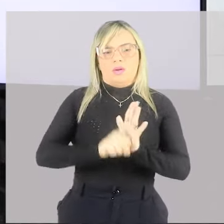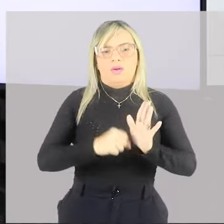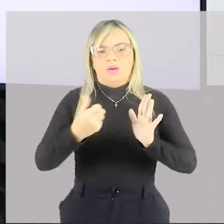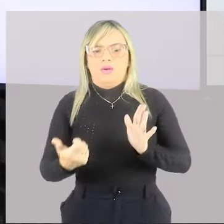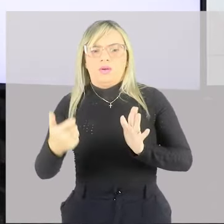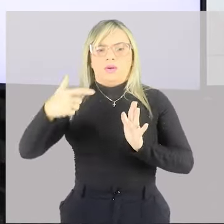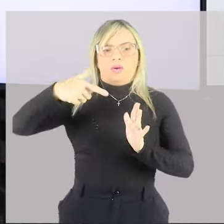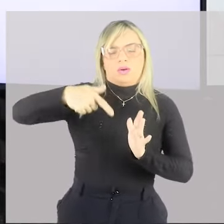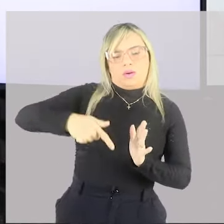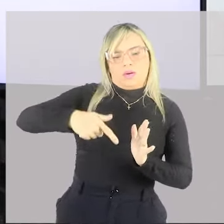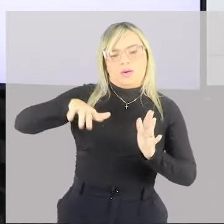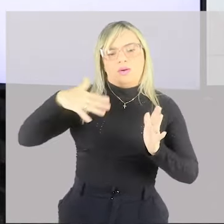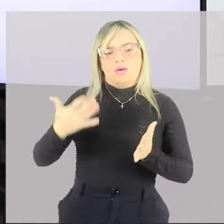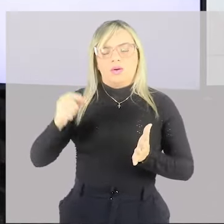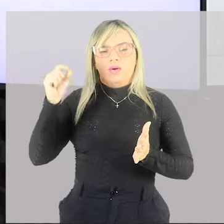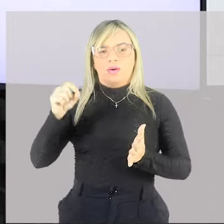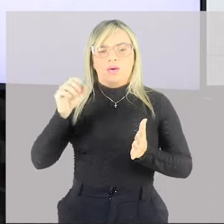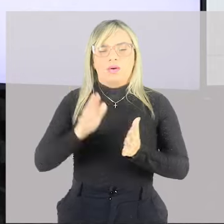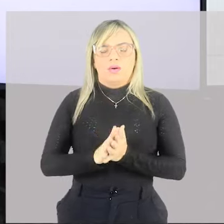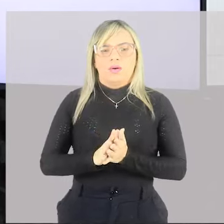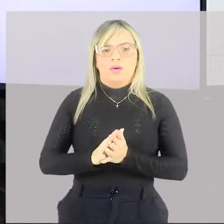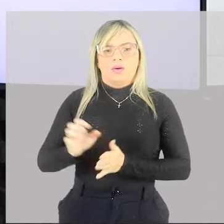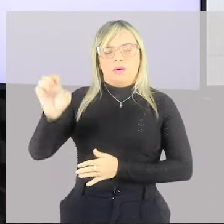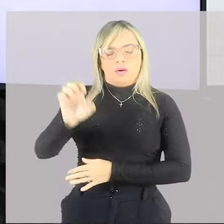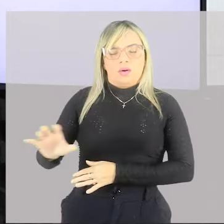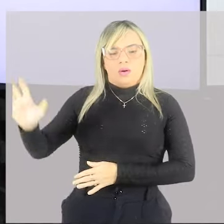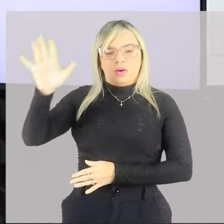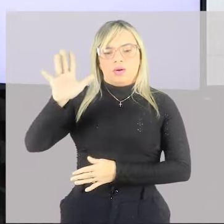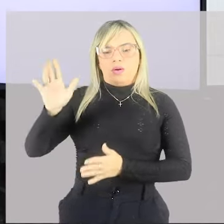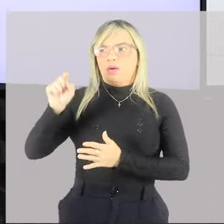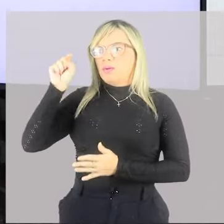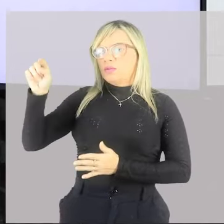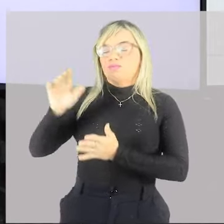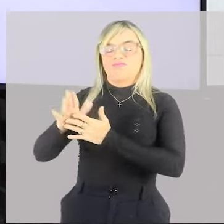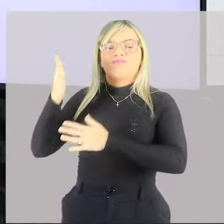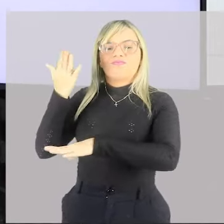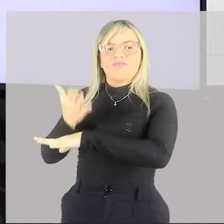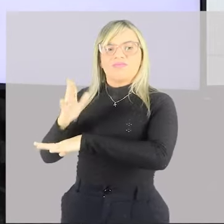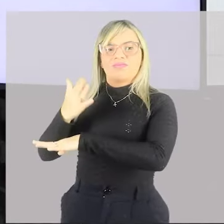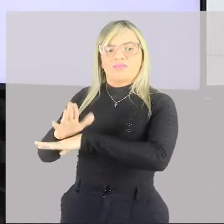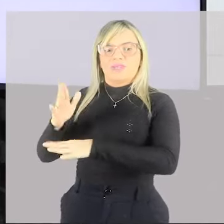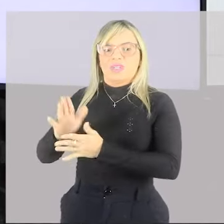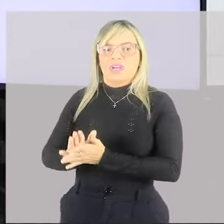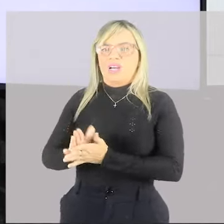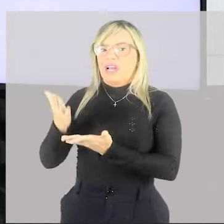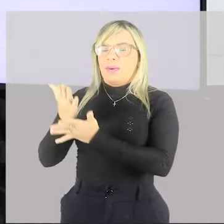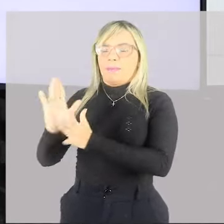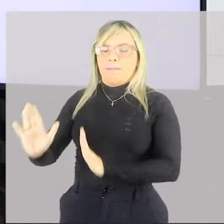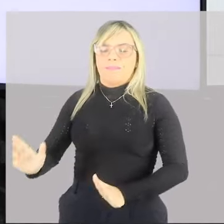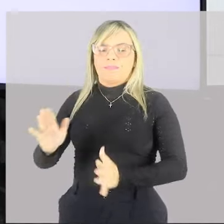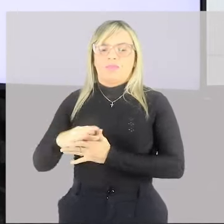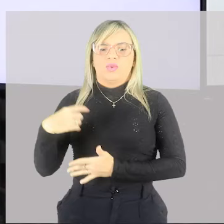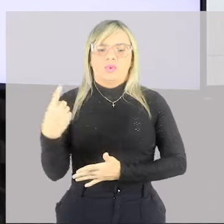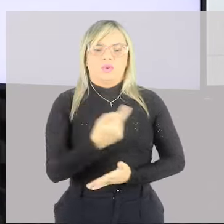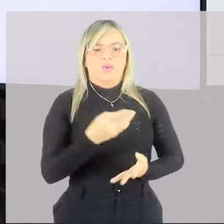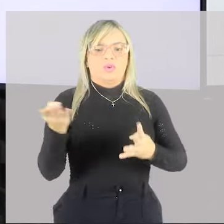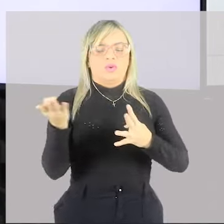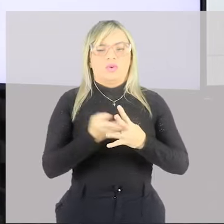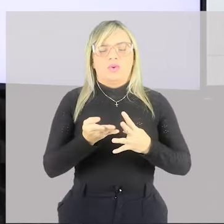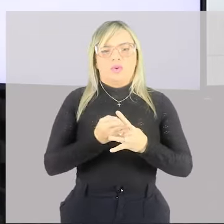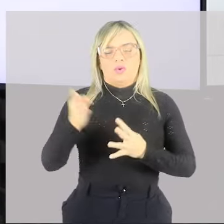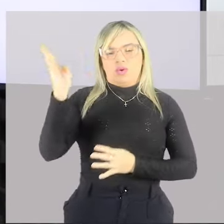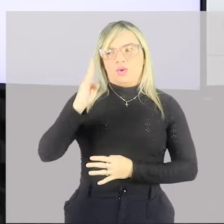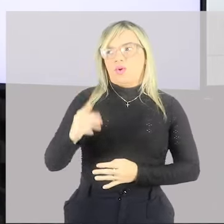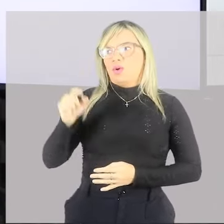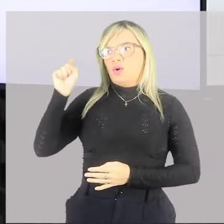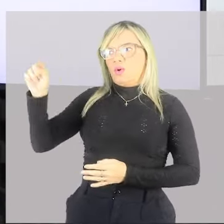X quando na Europa ele já tá praticamente em extinção e o nosso Barroco Brasileiro pega